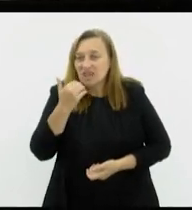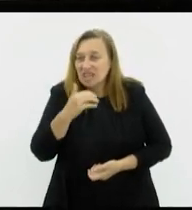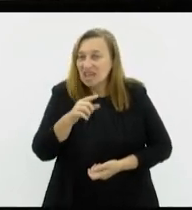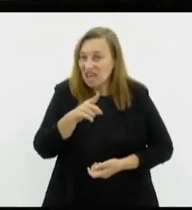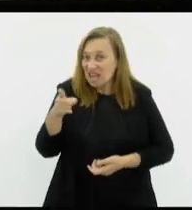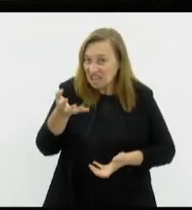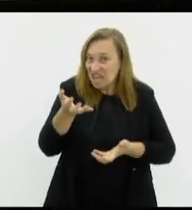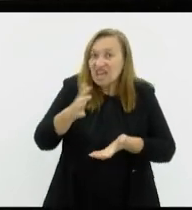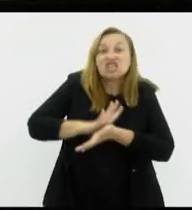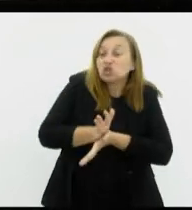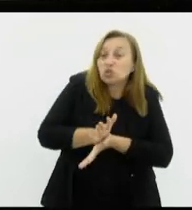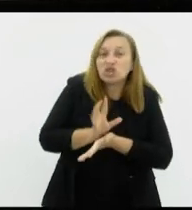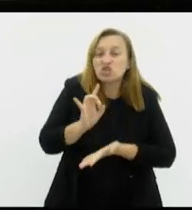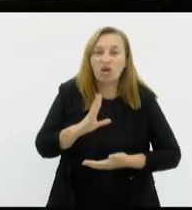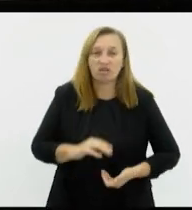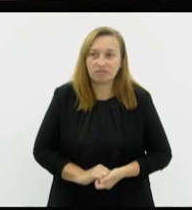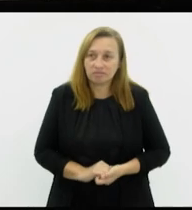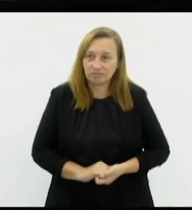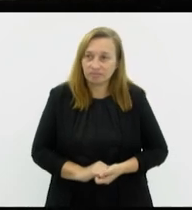destruir.